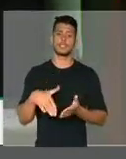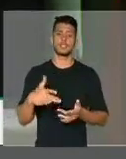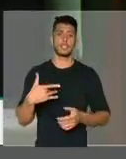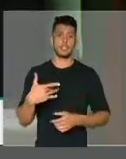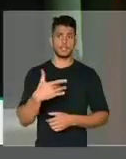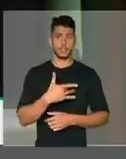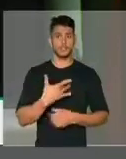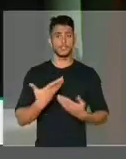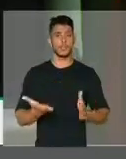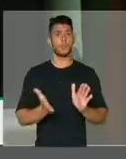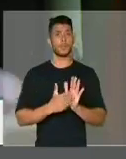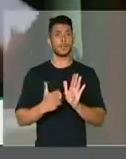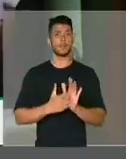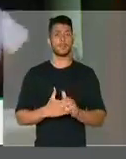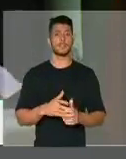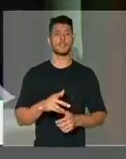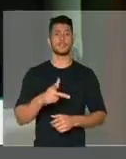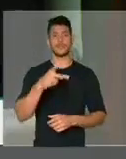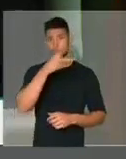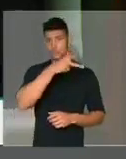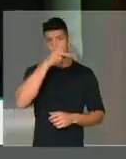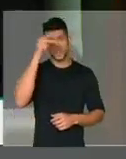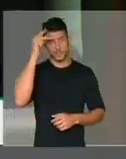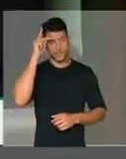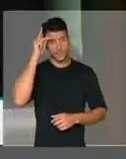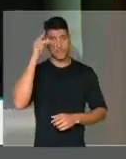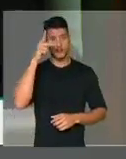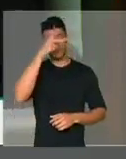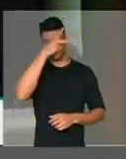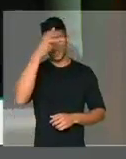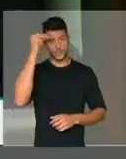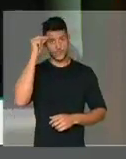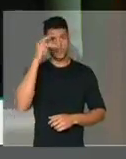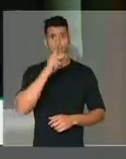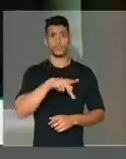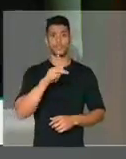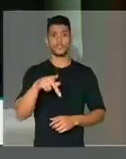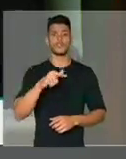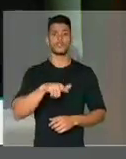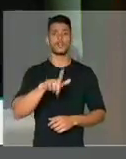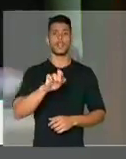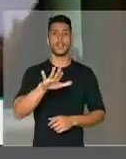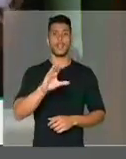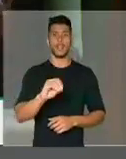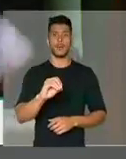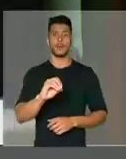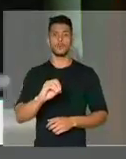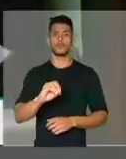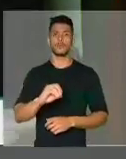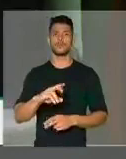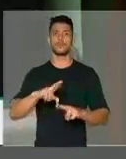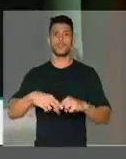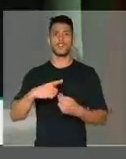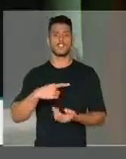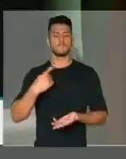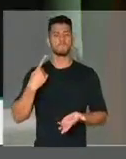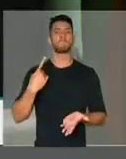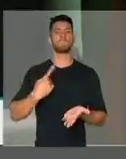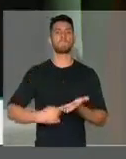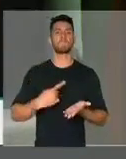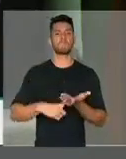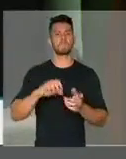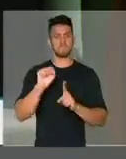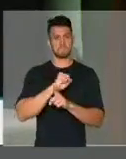prefeito professor Léo, aos barra-roxenses, pela eficiente administração do prefeito e seu compromisso social com